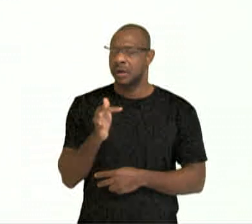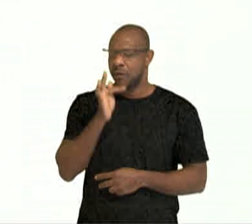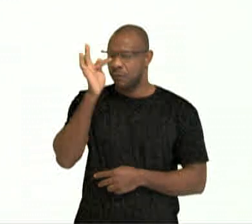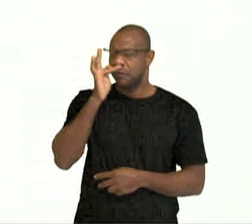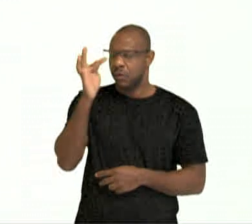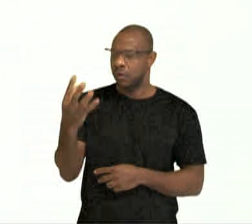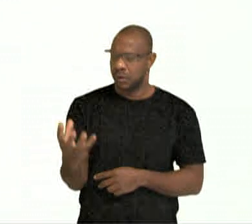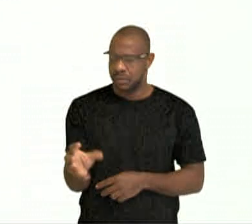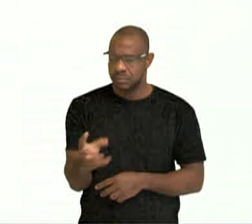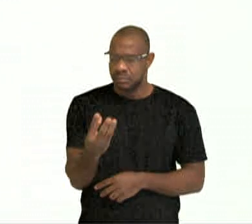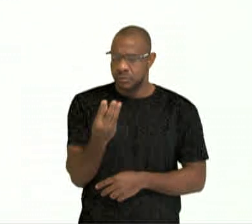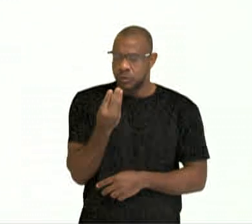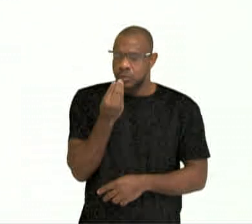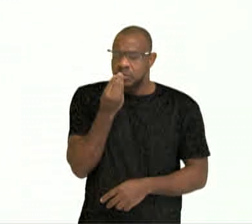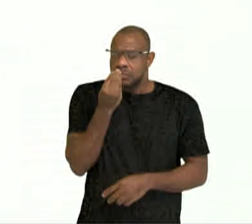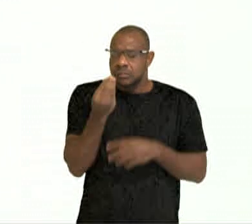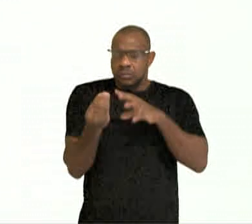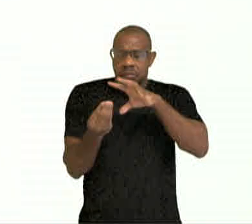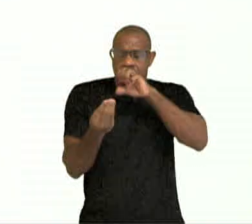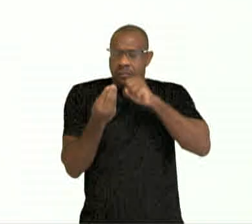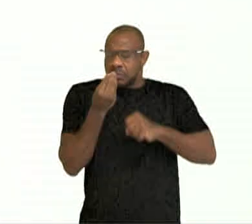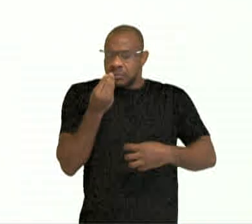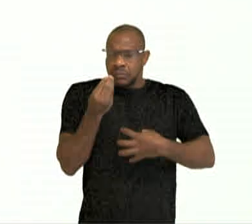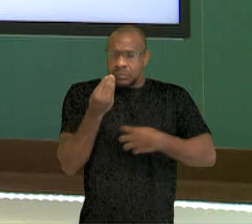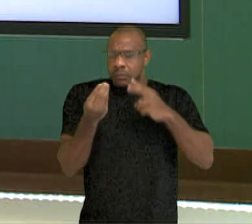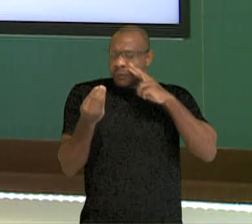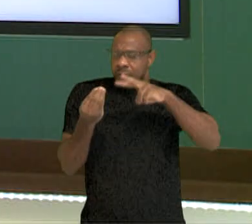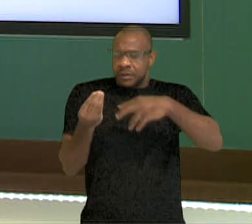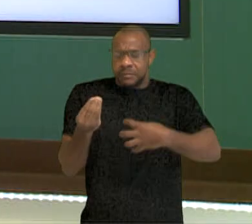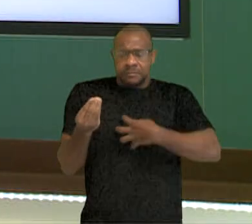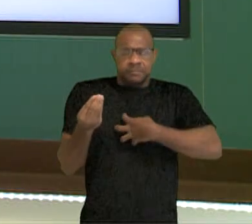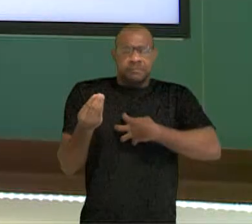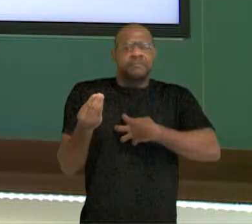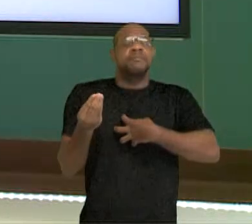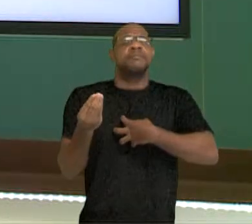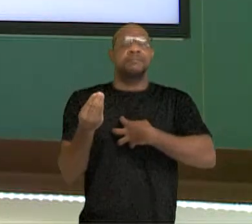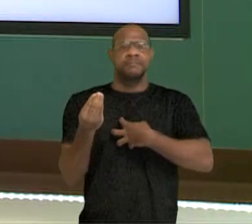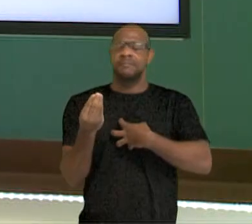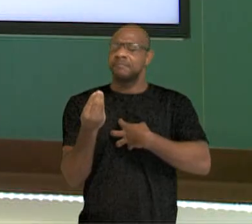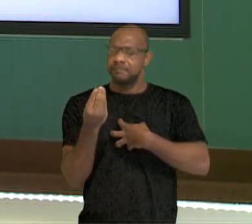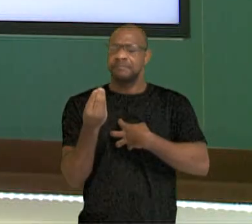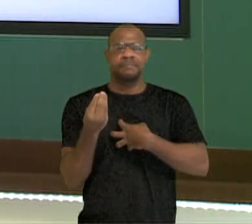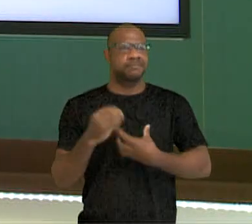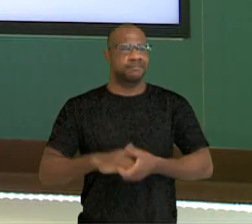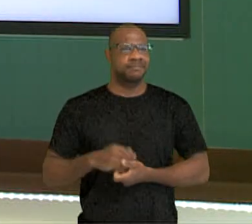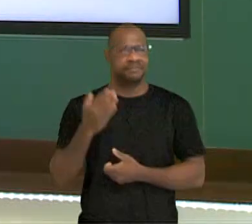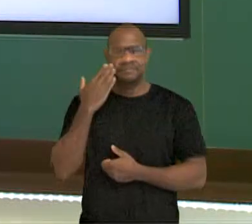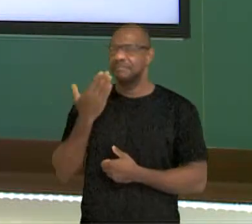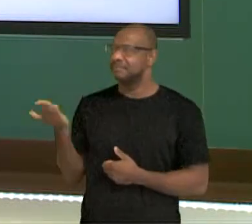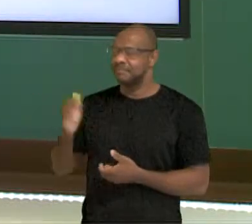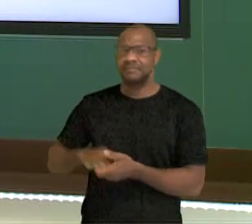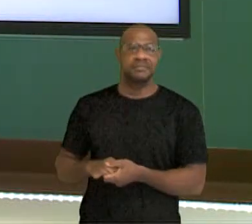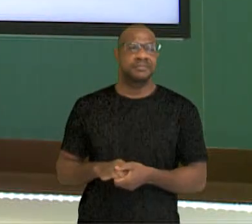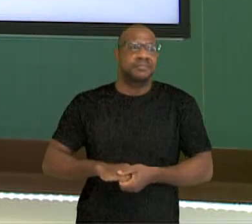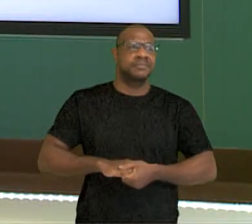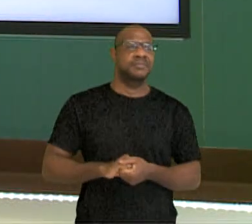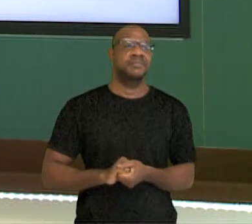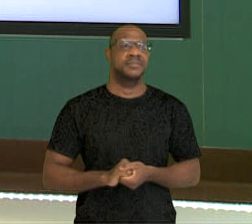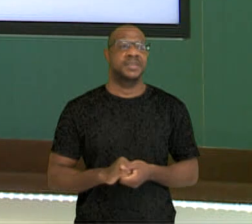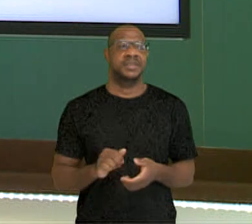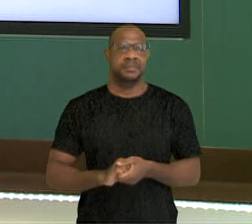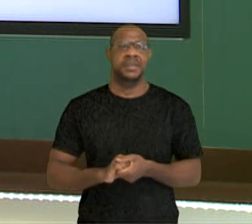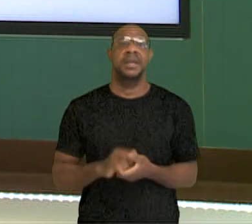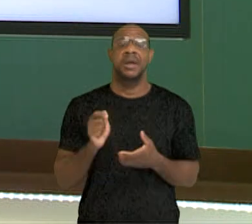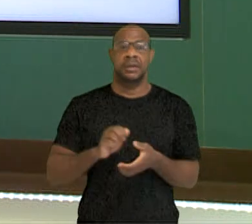e cheirá-la, né? Aqui sim, a sensação, a sinestesia, outra figura de linguagem, confirma